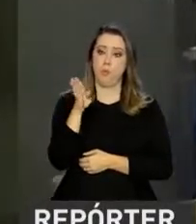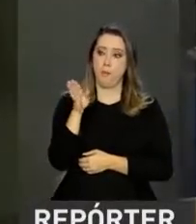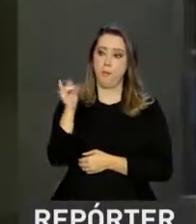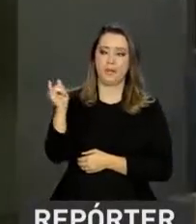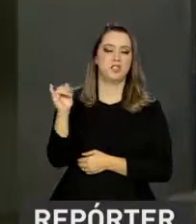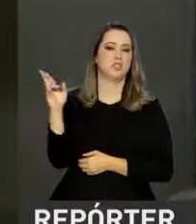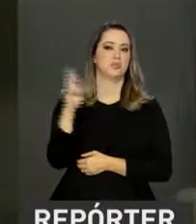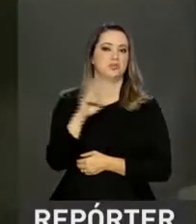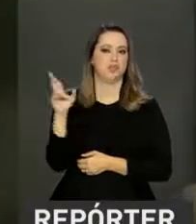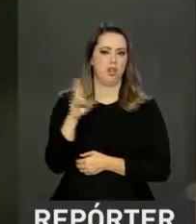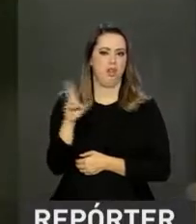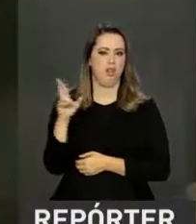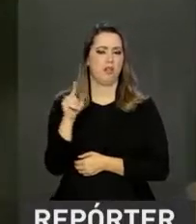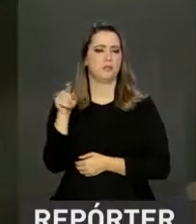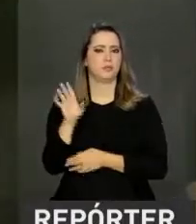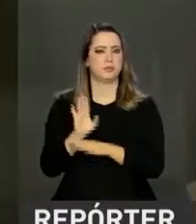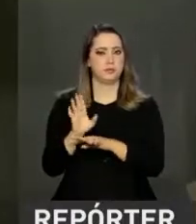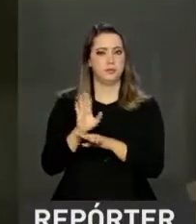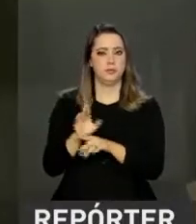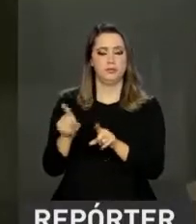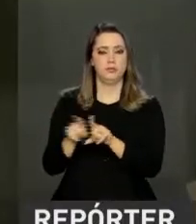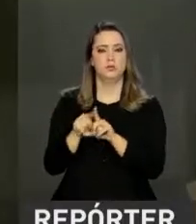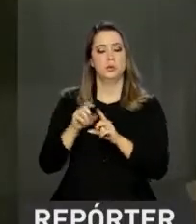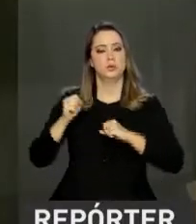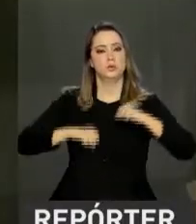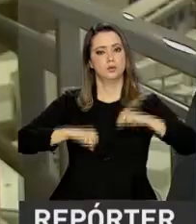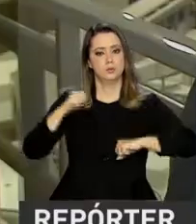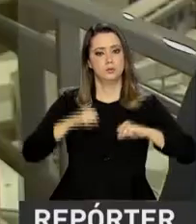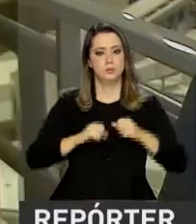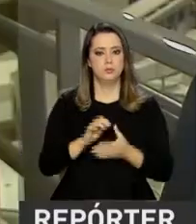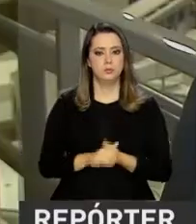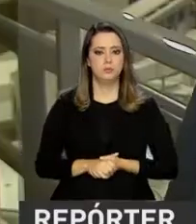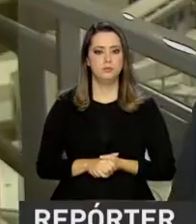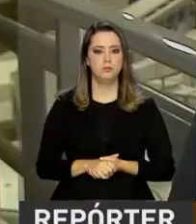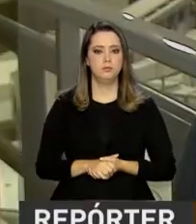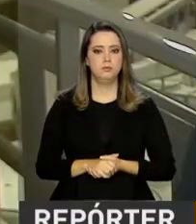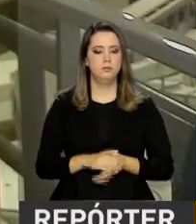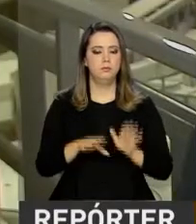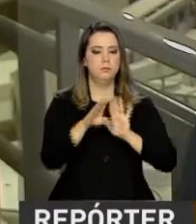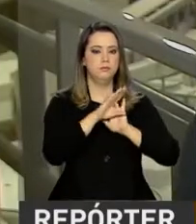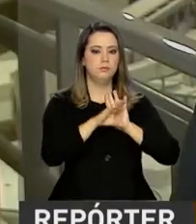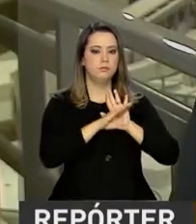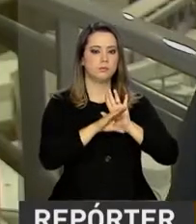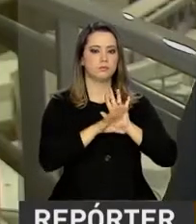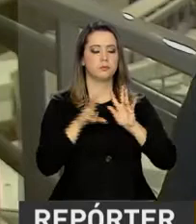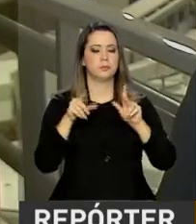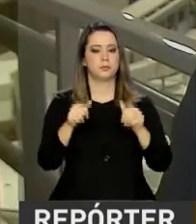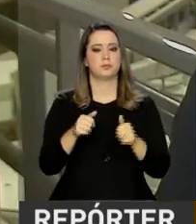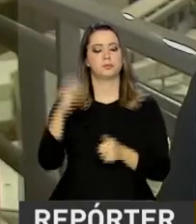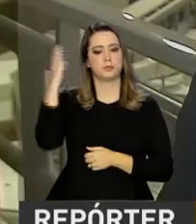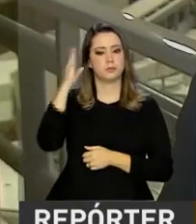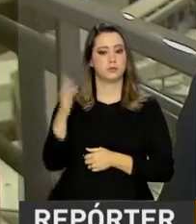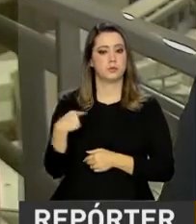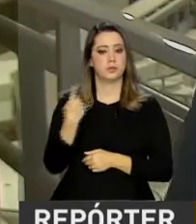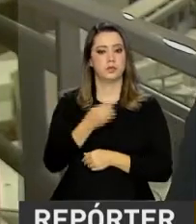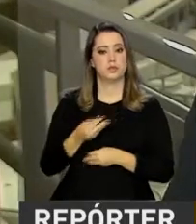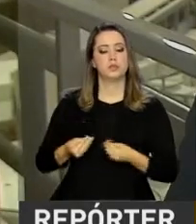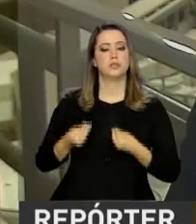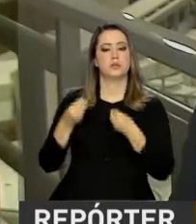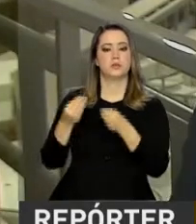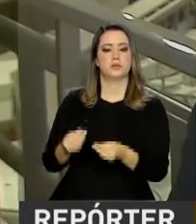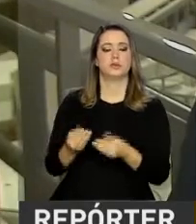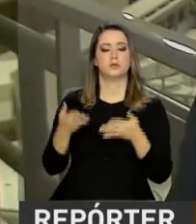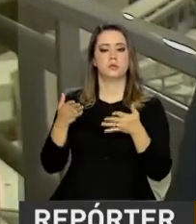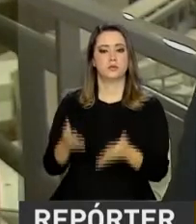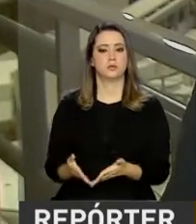de reais com benefícios também para a indústria o projeto todo brasileiro e nós tivemos uma participação muito intensa da